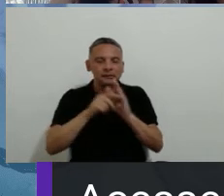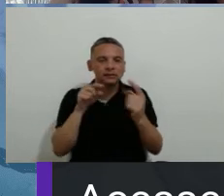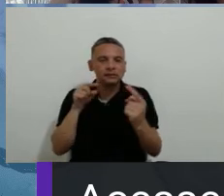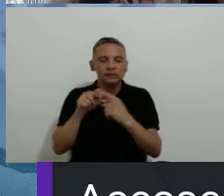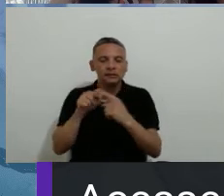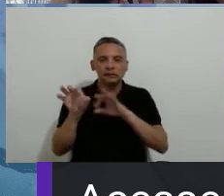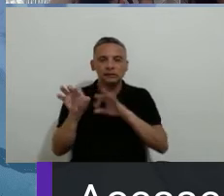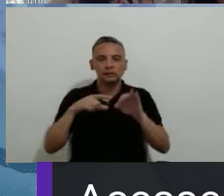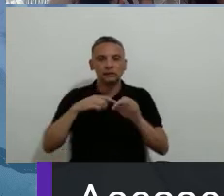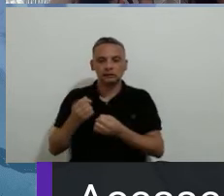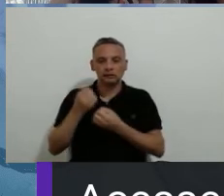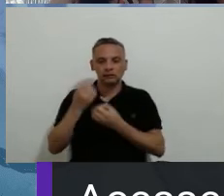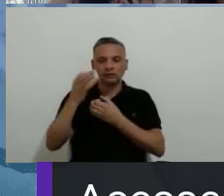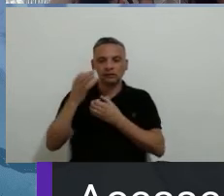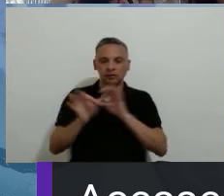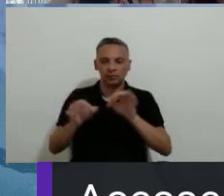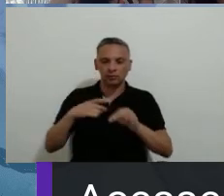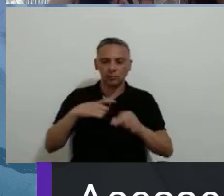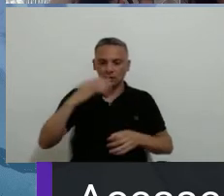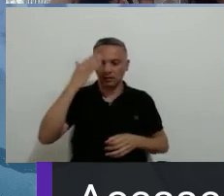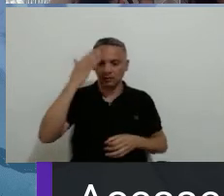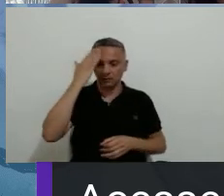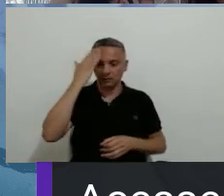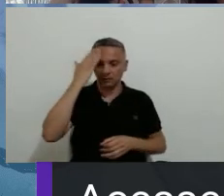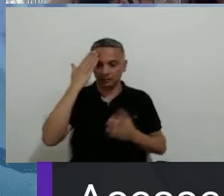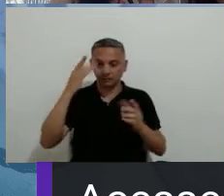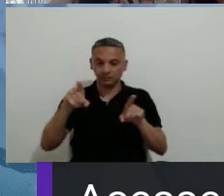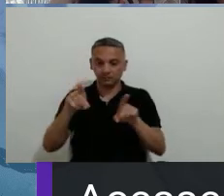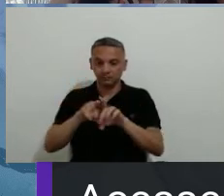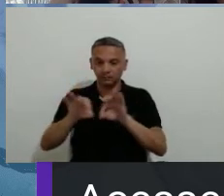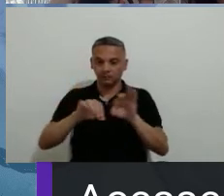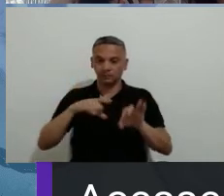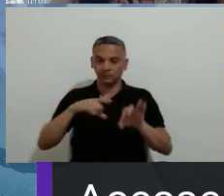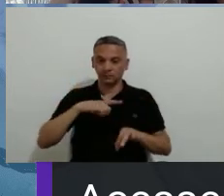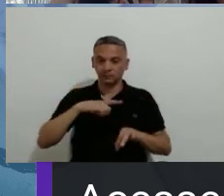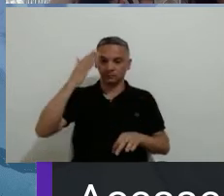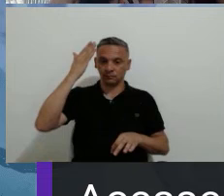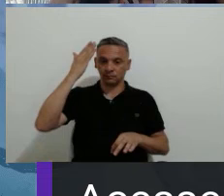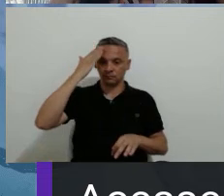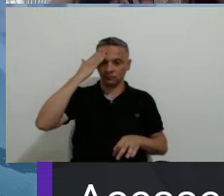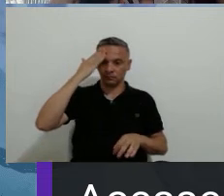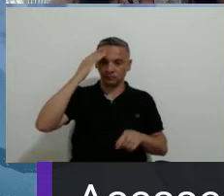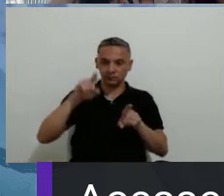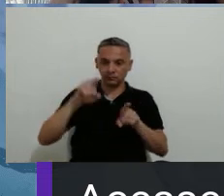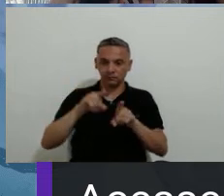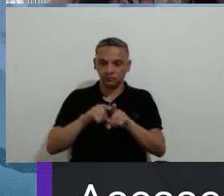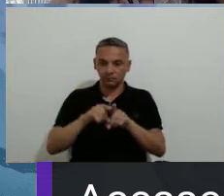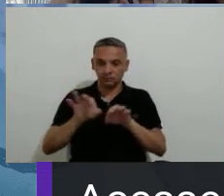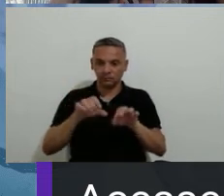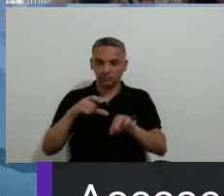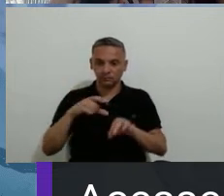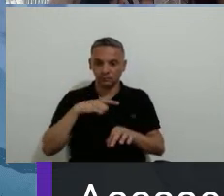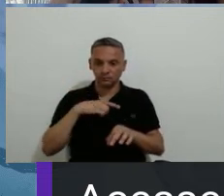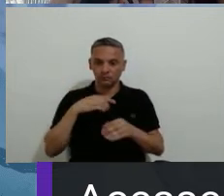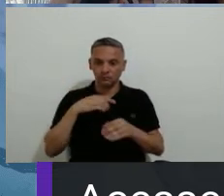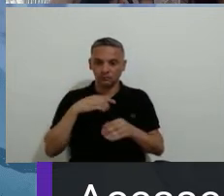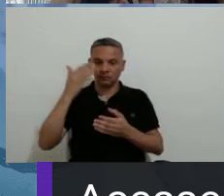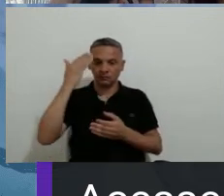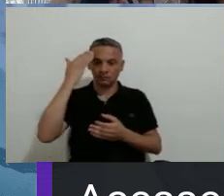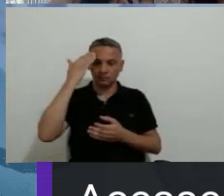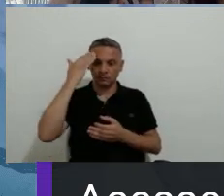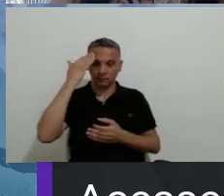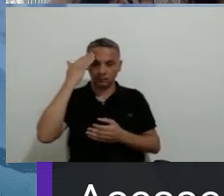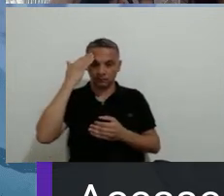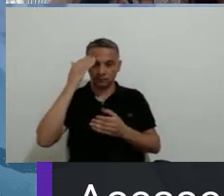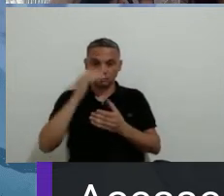dos planos, pode enviar para o Observa o plano, que a gente sobe no site para visualização. Então, é